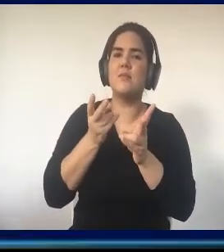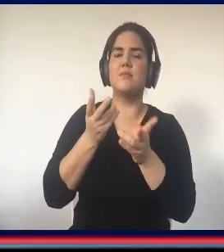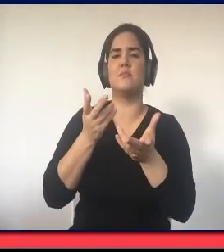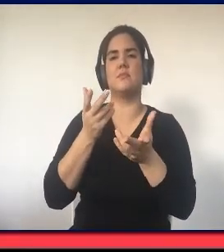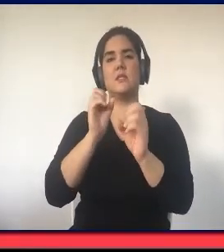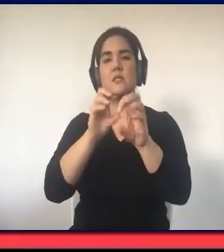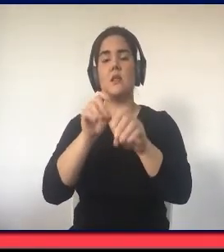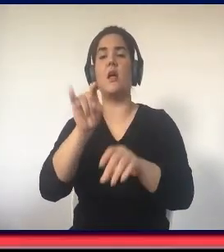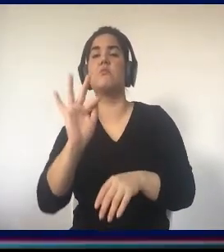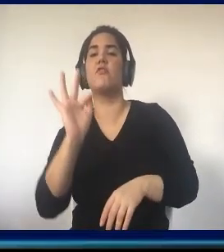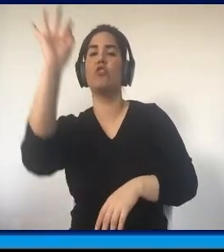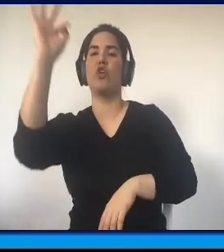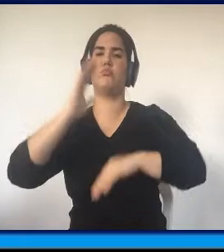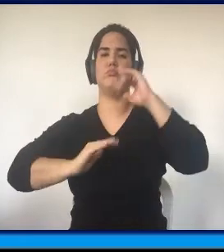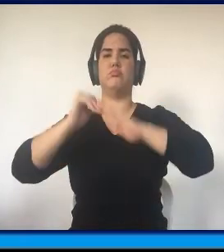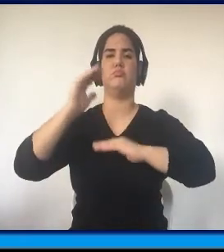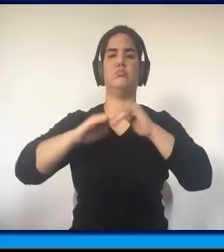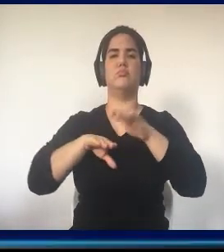dentro dessa recriação do futuro?